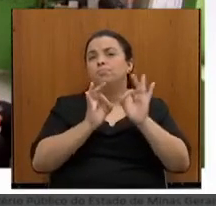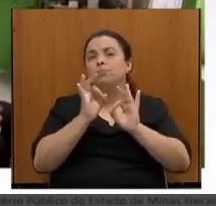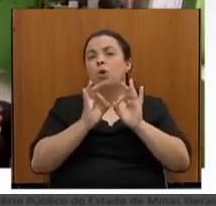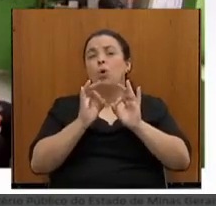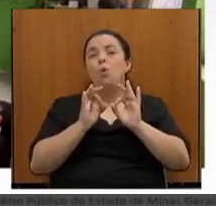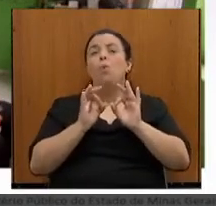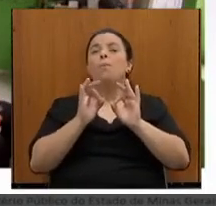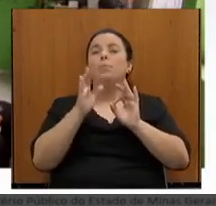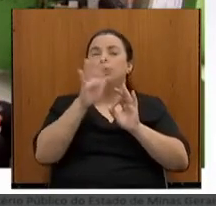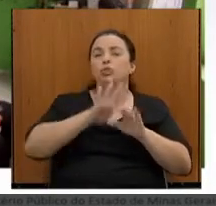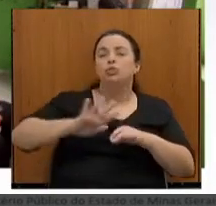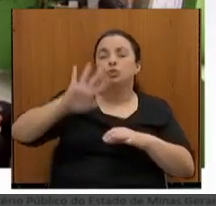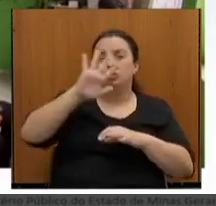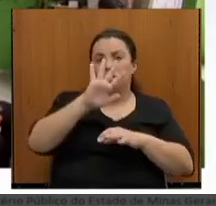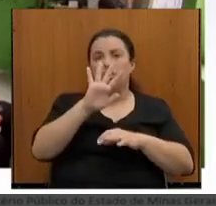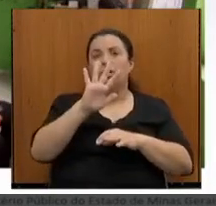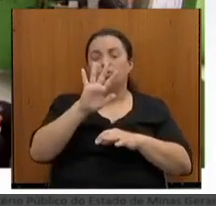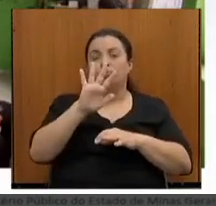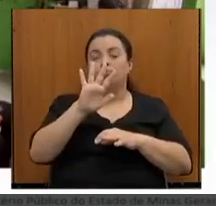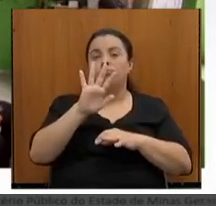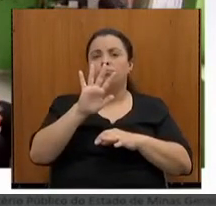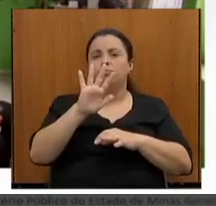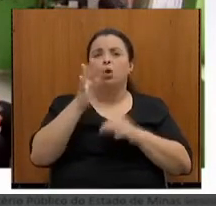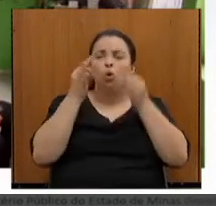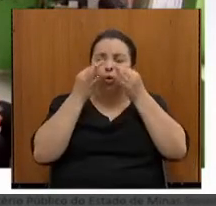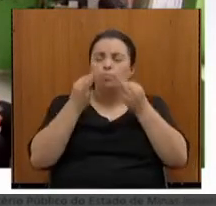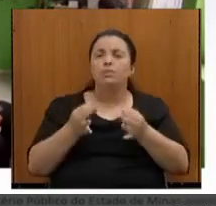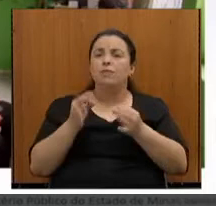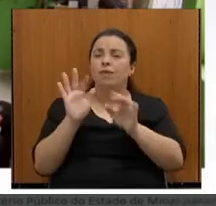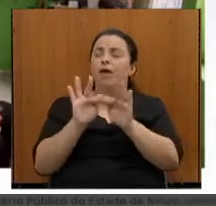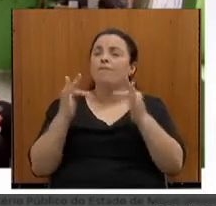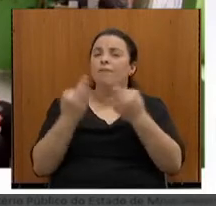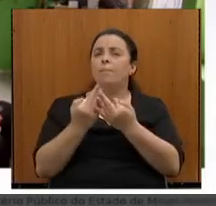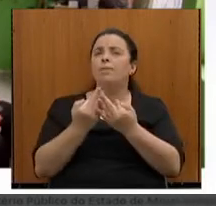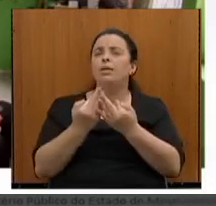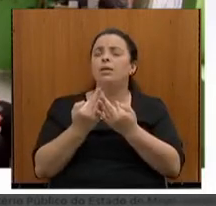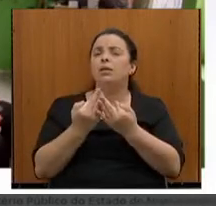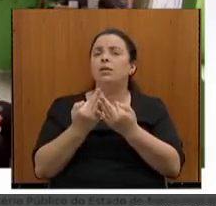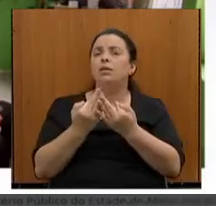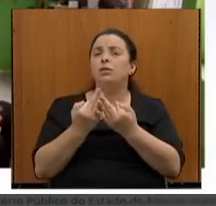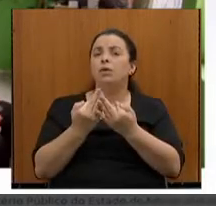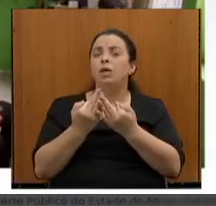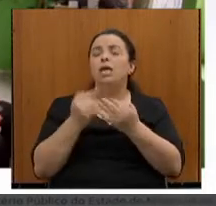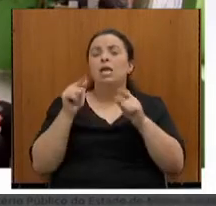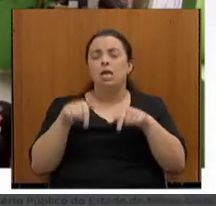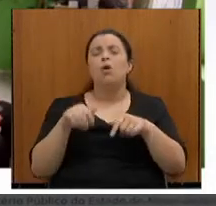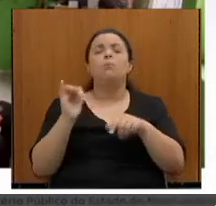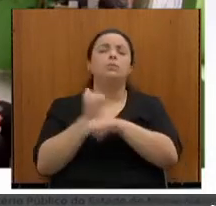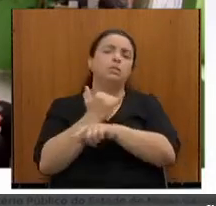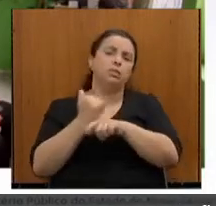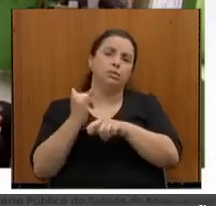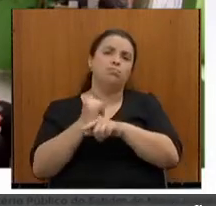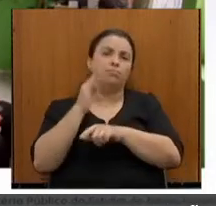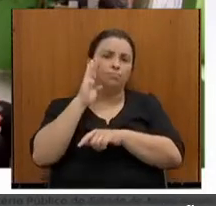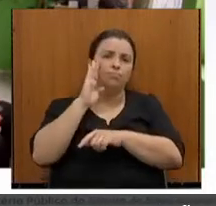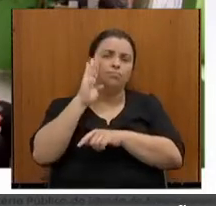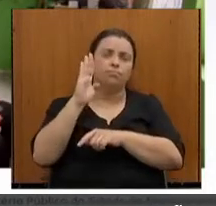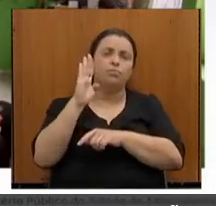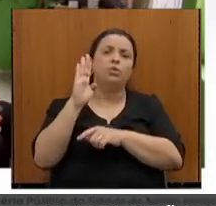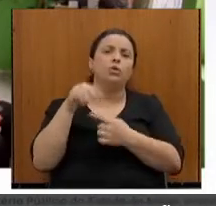um recorte na saúde da família dentro da PS, né? Que é uma estratégia que é prioritária do Ministério da